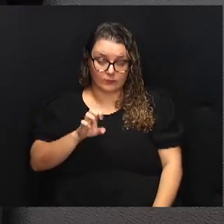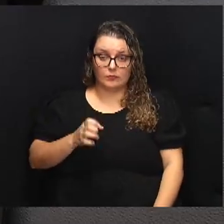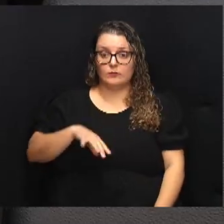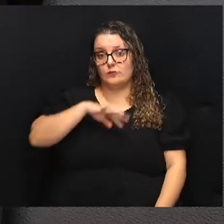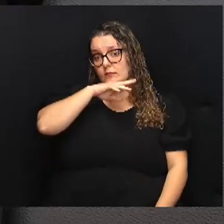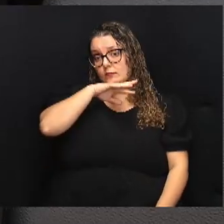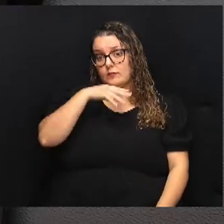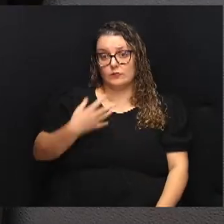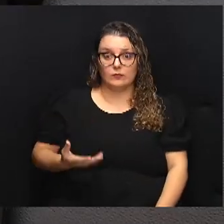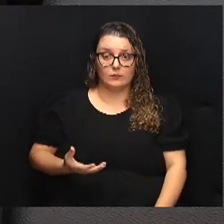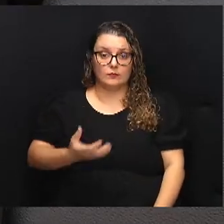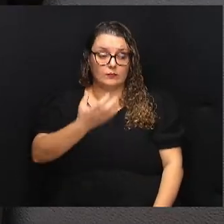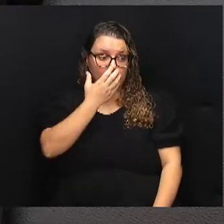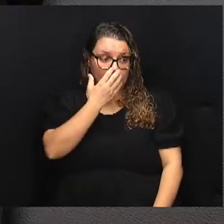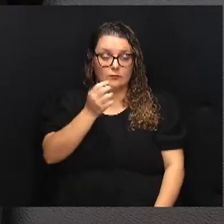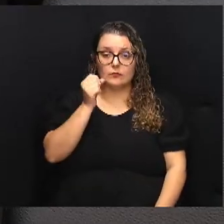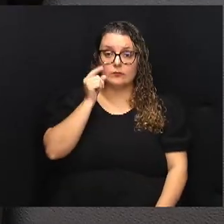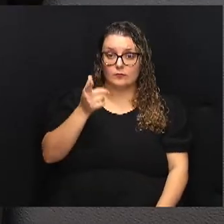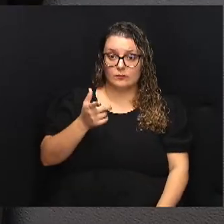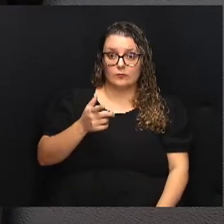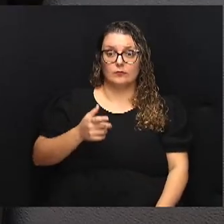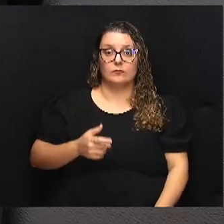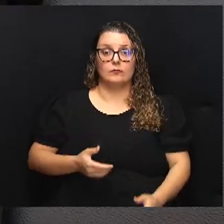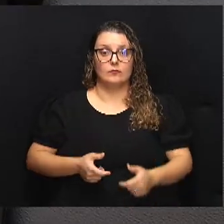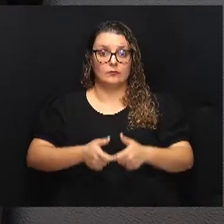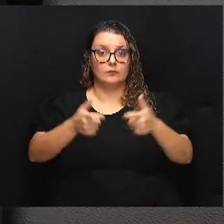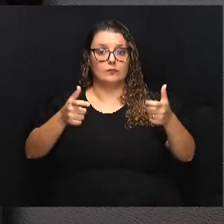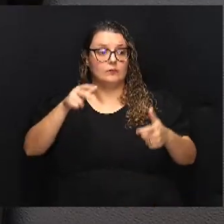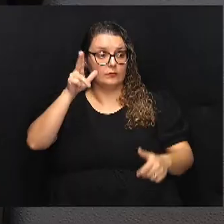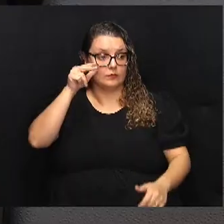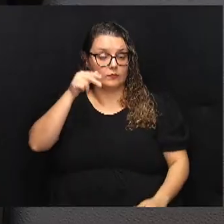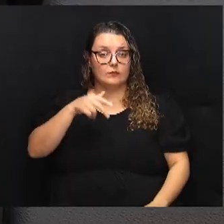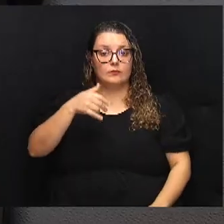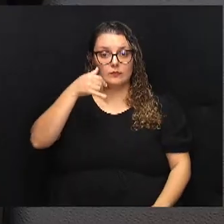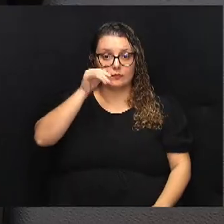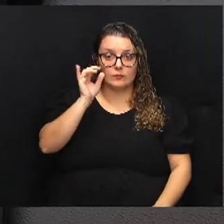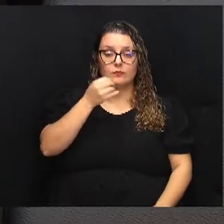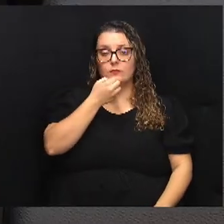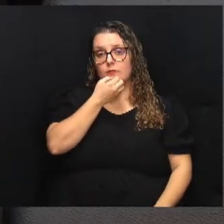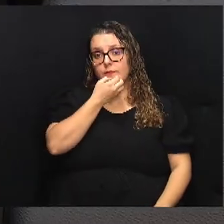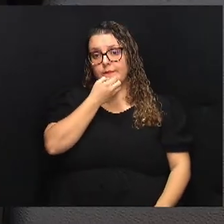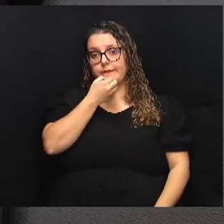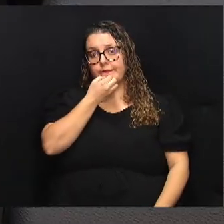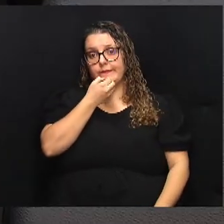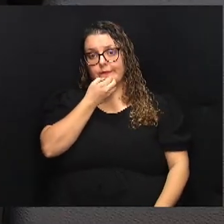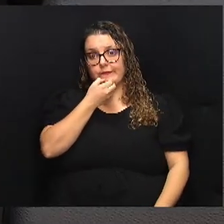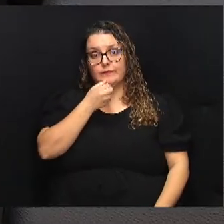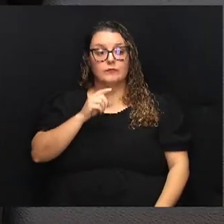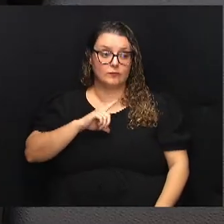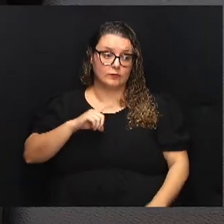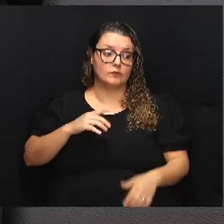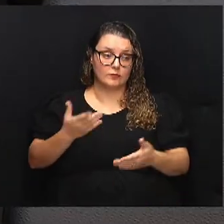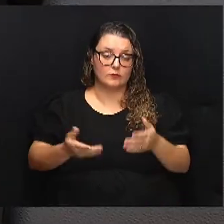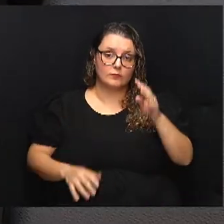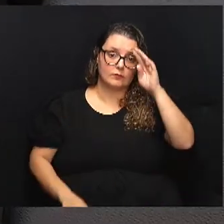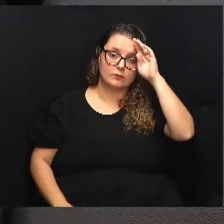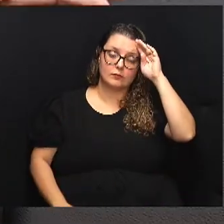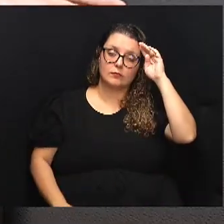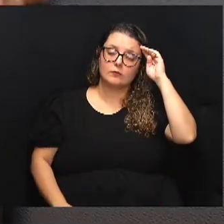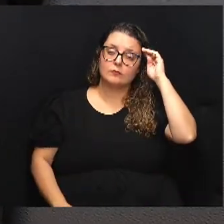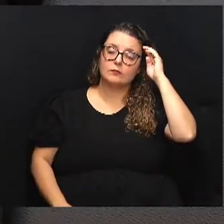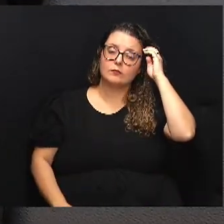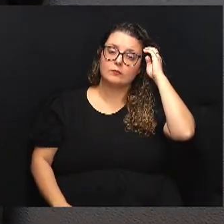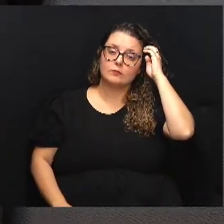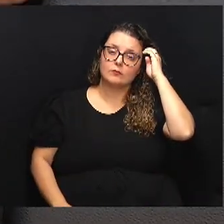animais cães e gatos, né, grande porte também, cavalo, boi. Então a gente tem isso. Também nós